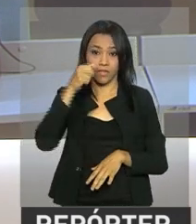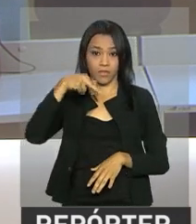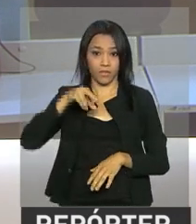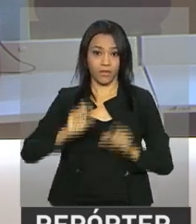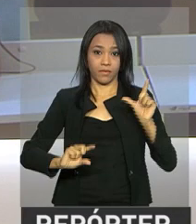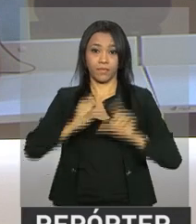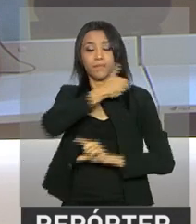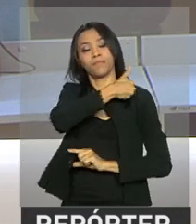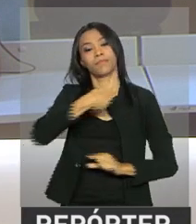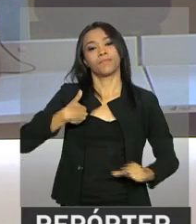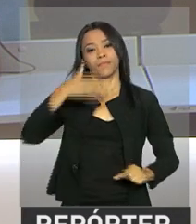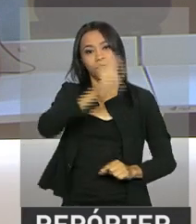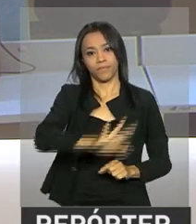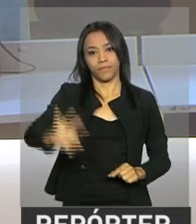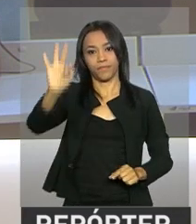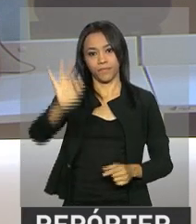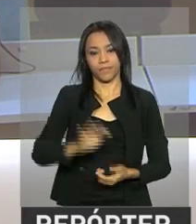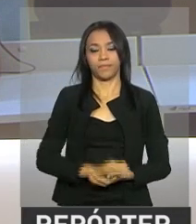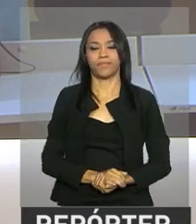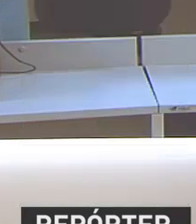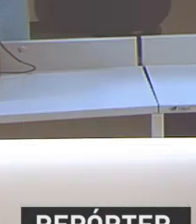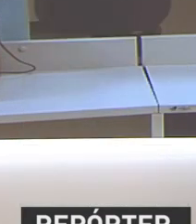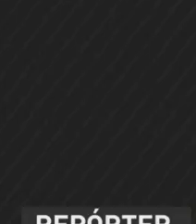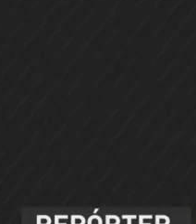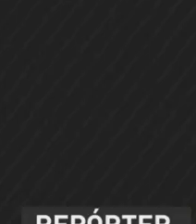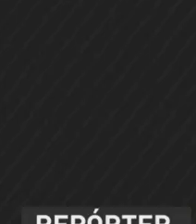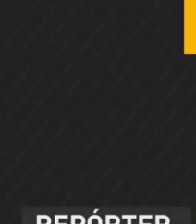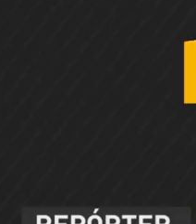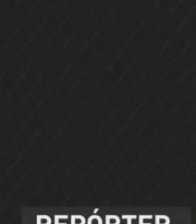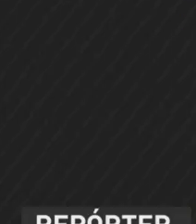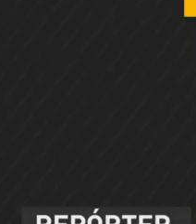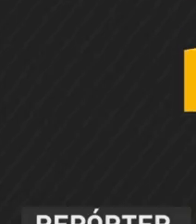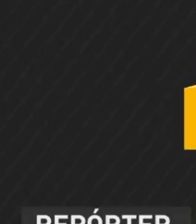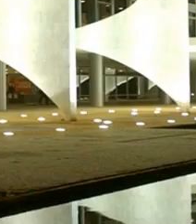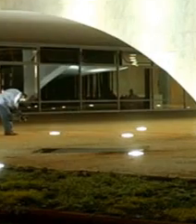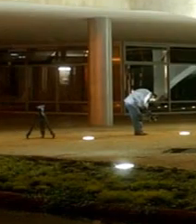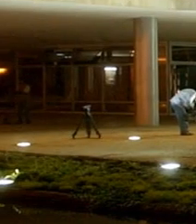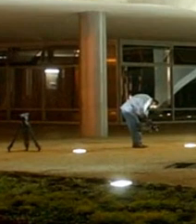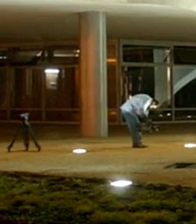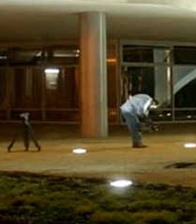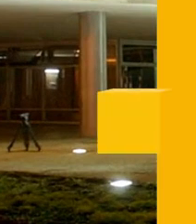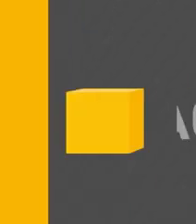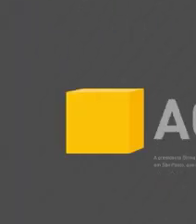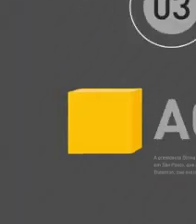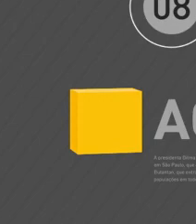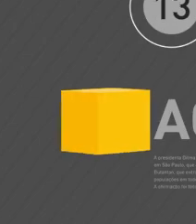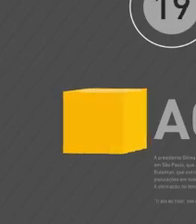NBR, a TV do Governo Federal. We'll be right back.